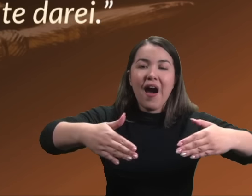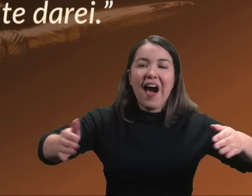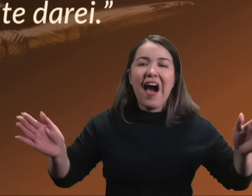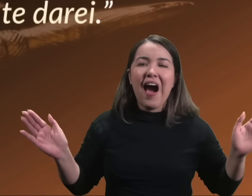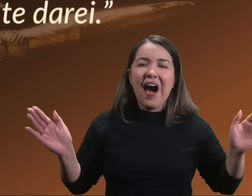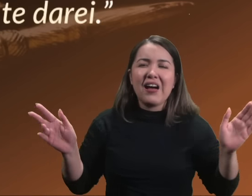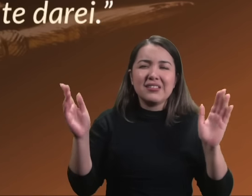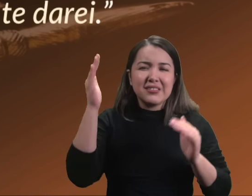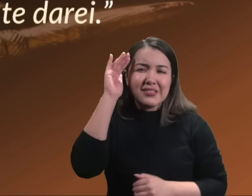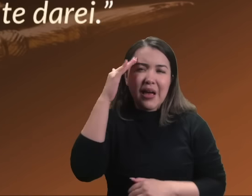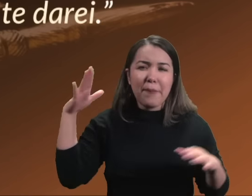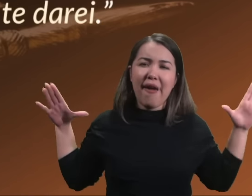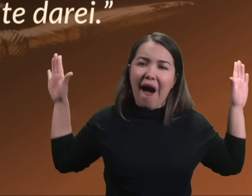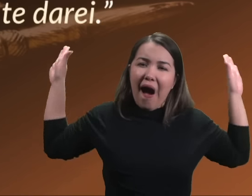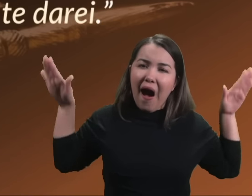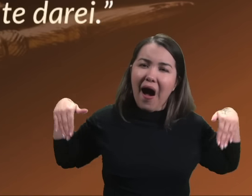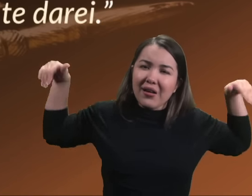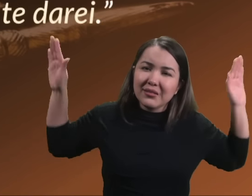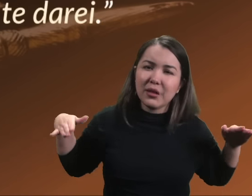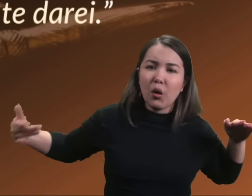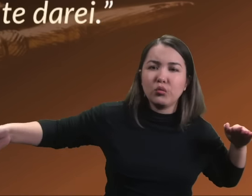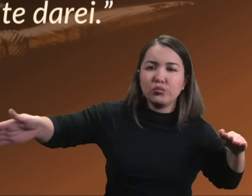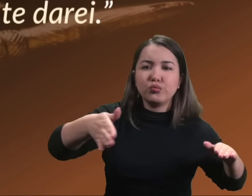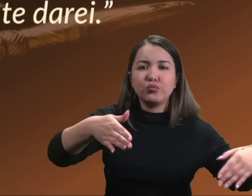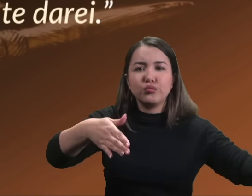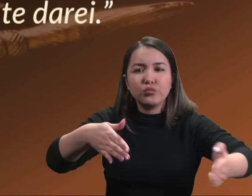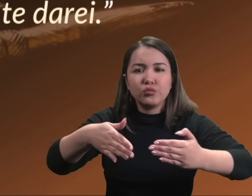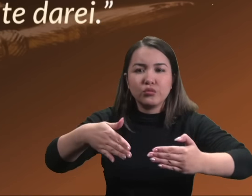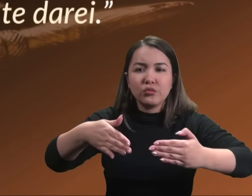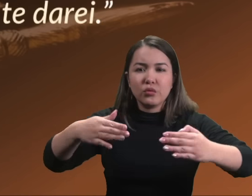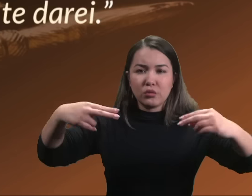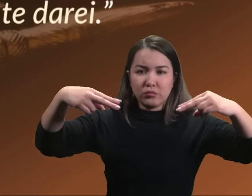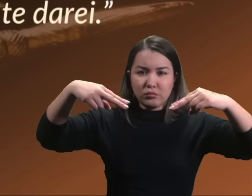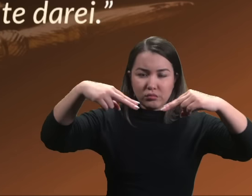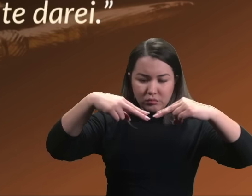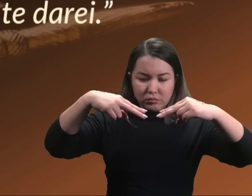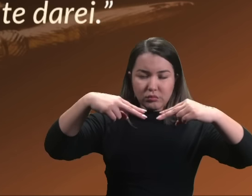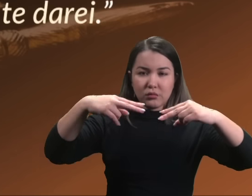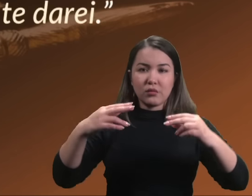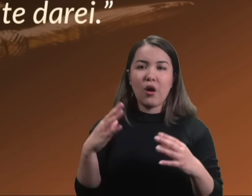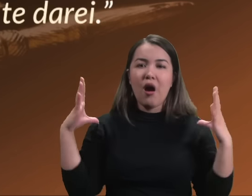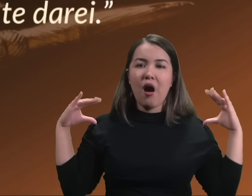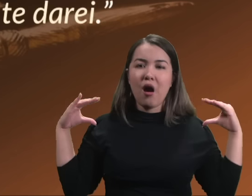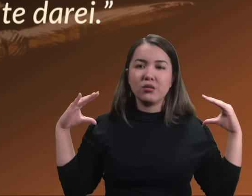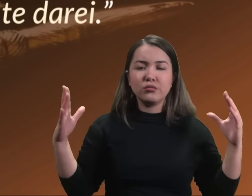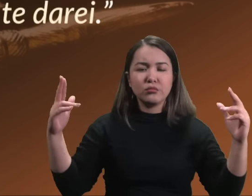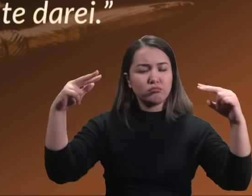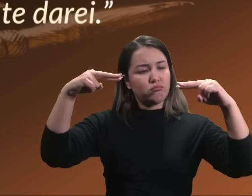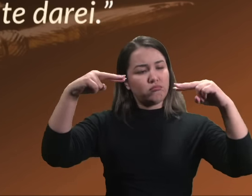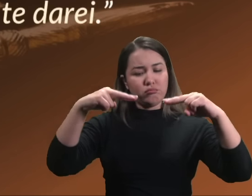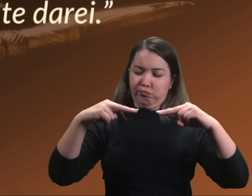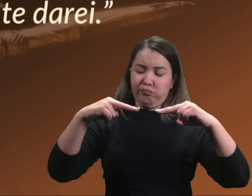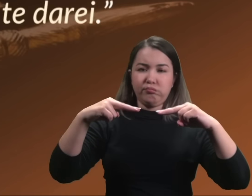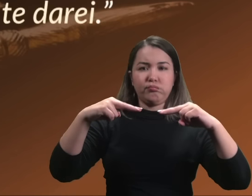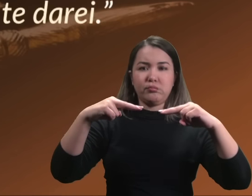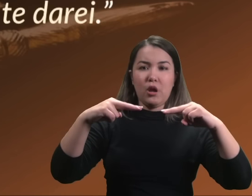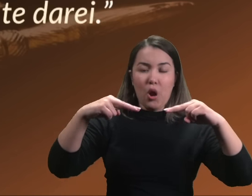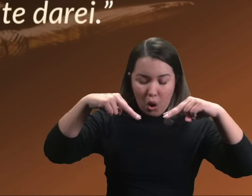estarão olhando ou com as suas Faces voltadas uma para a outra olhando para o